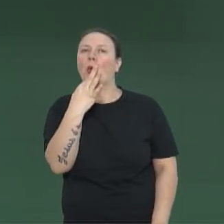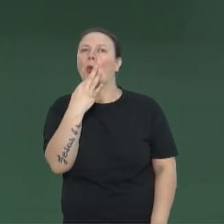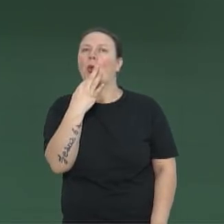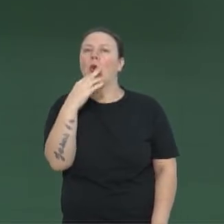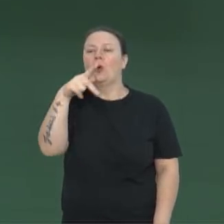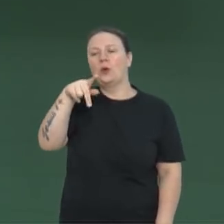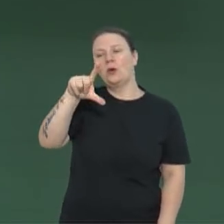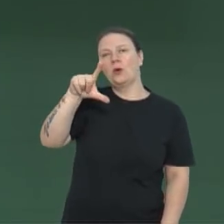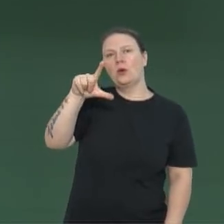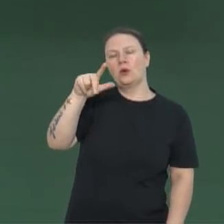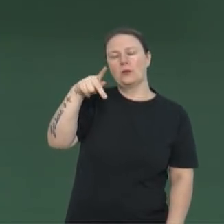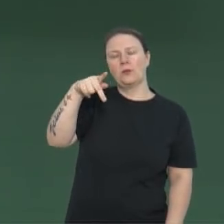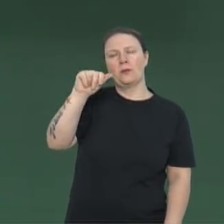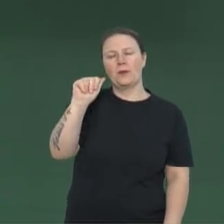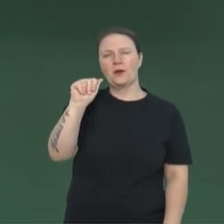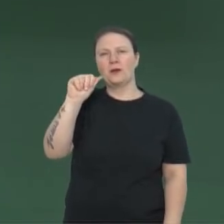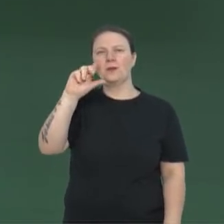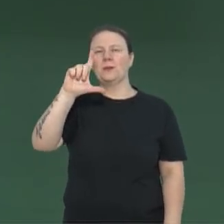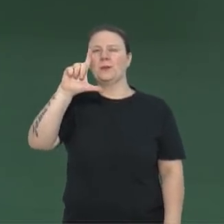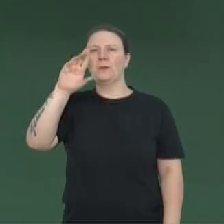Pablo Picasso da música.